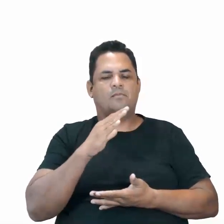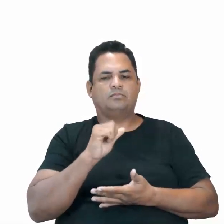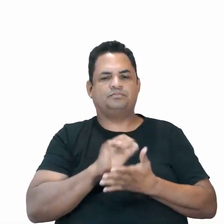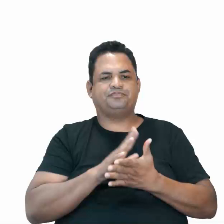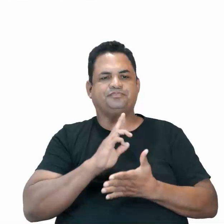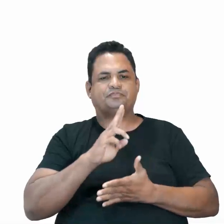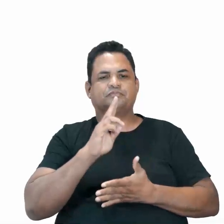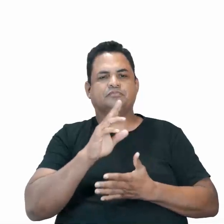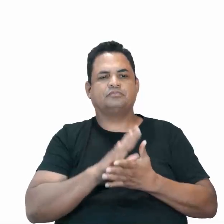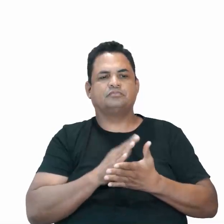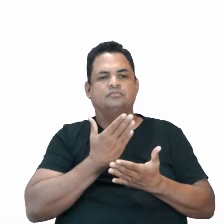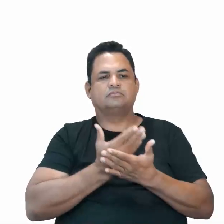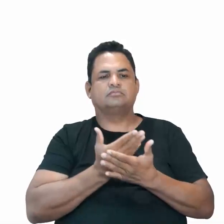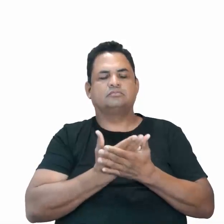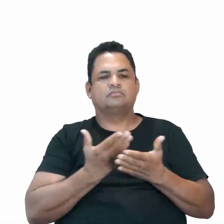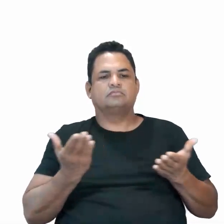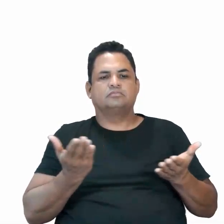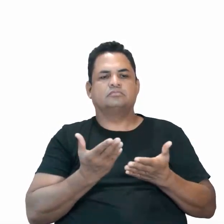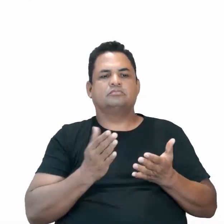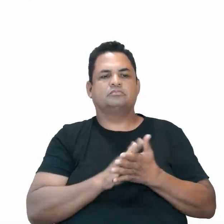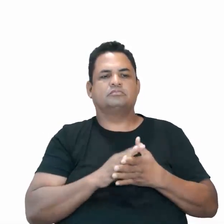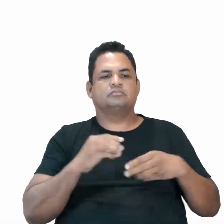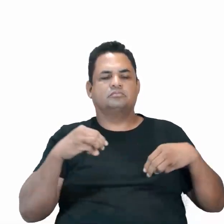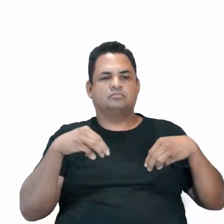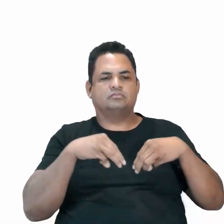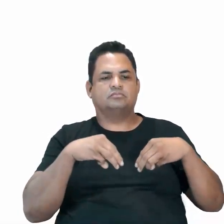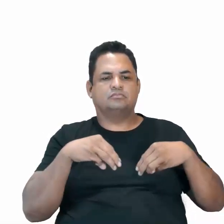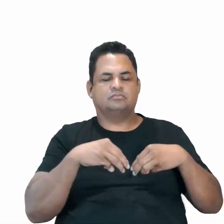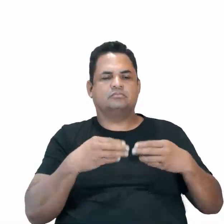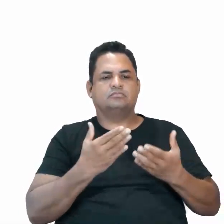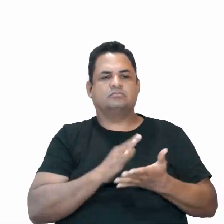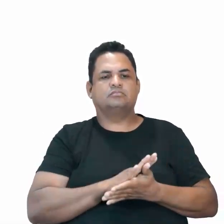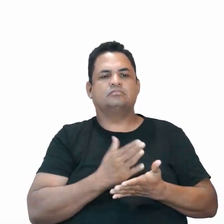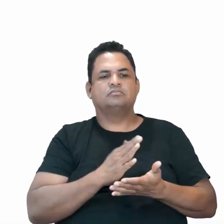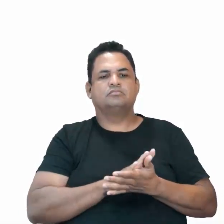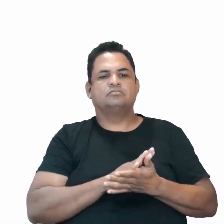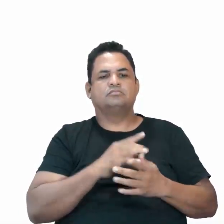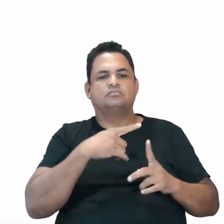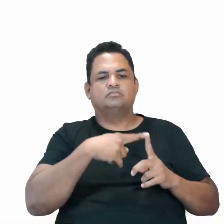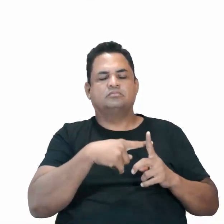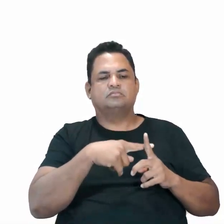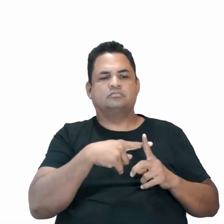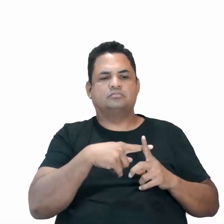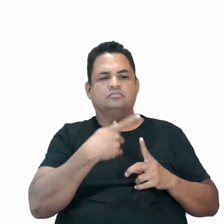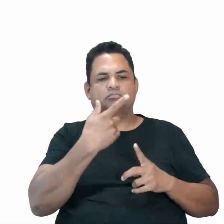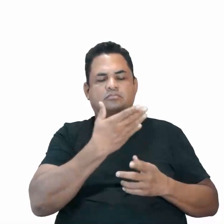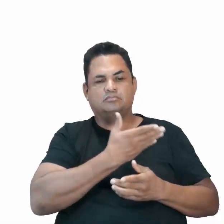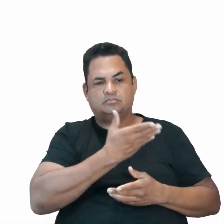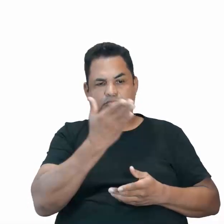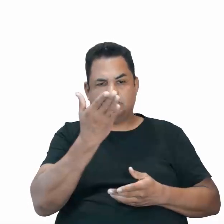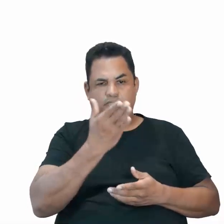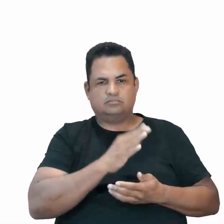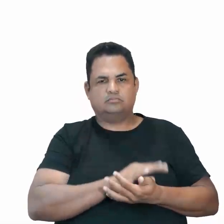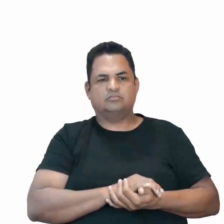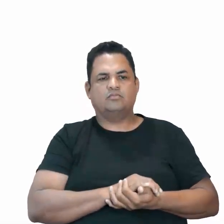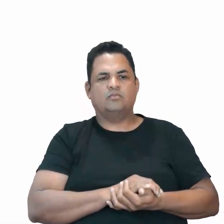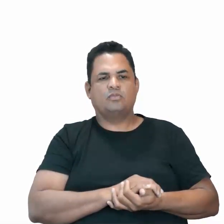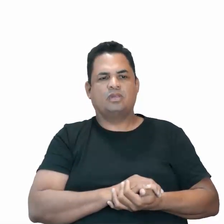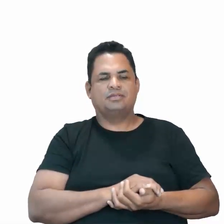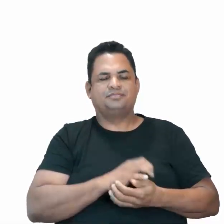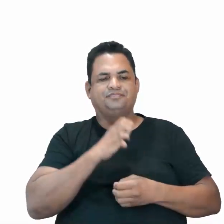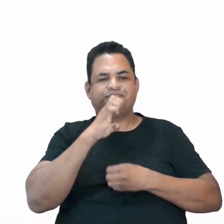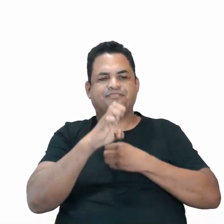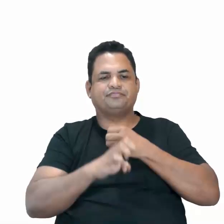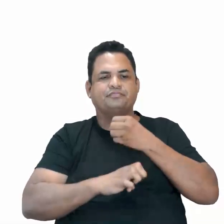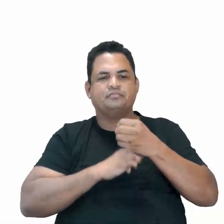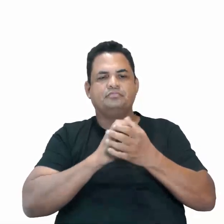nós estamos estudando agora. Ao aproximar um bastão eletrizado positivamente, ele está todo positivo no desenho, os elétrons do